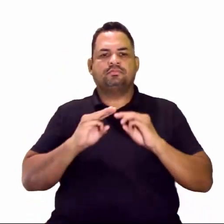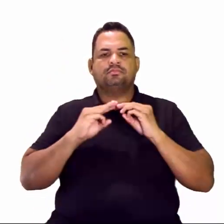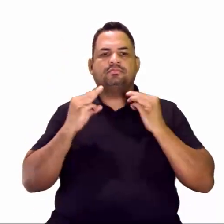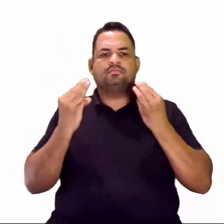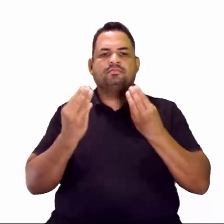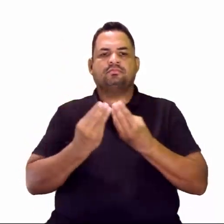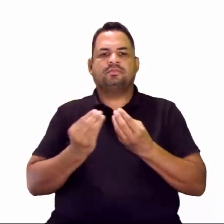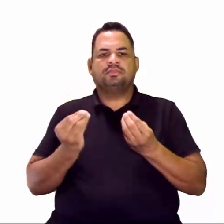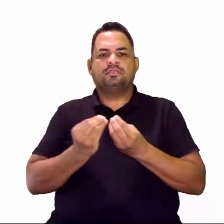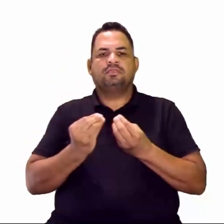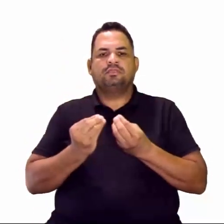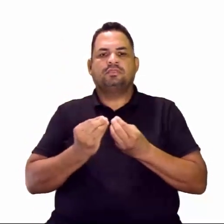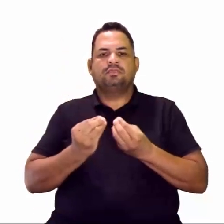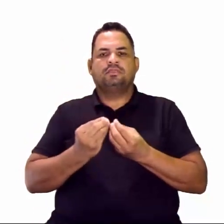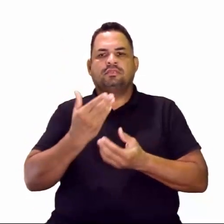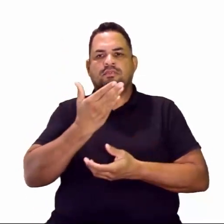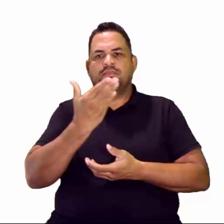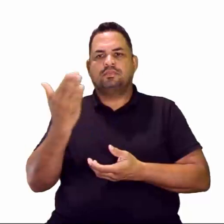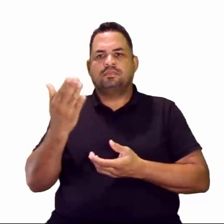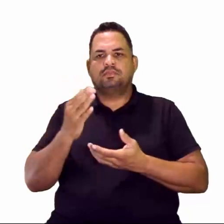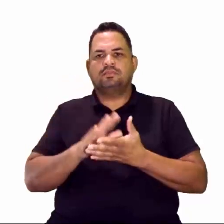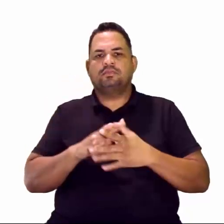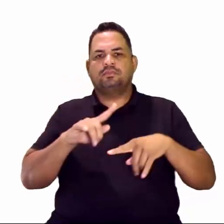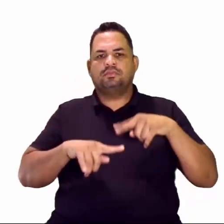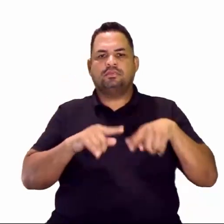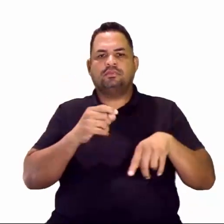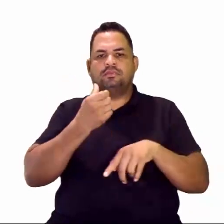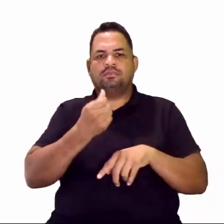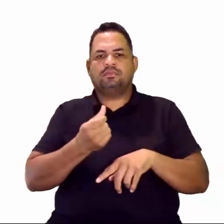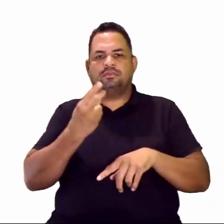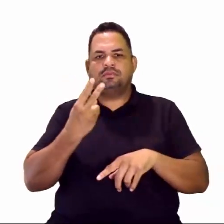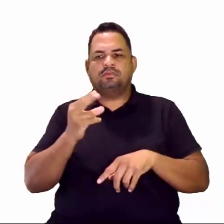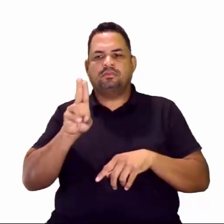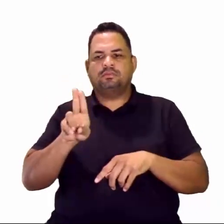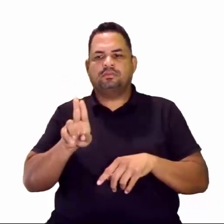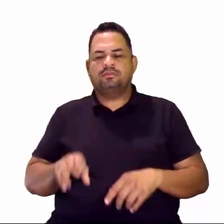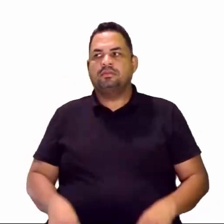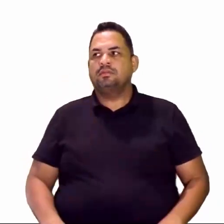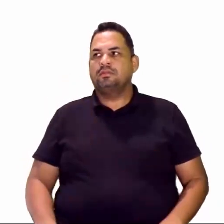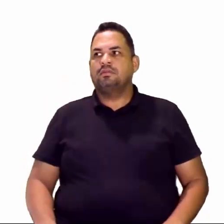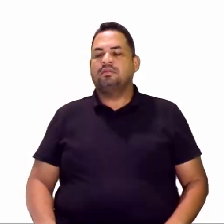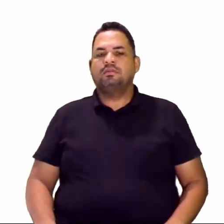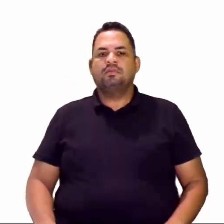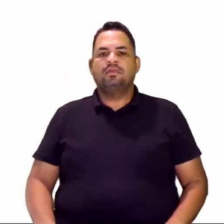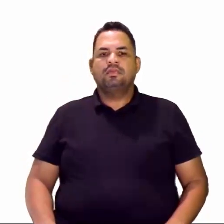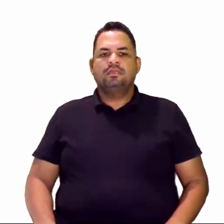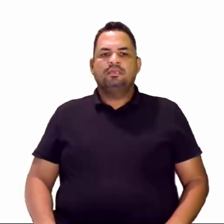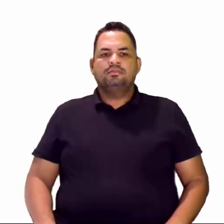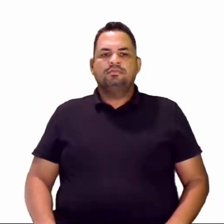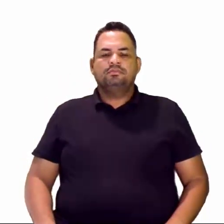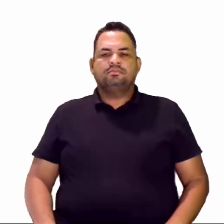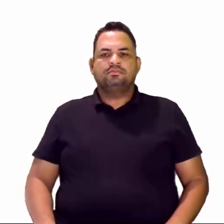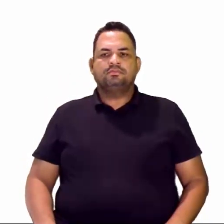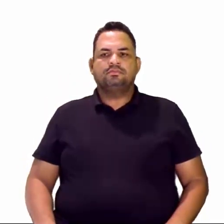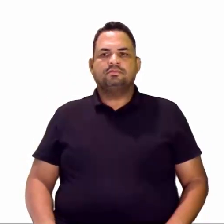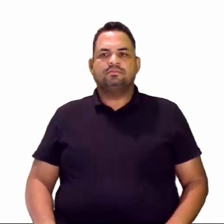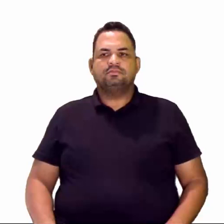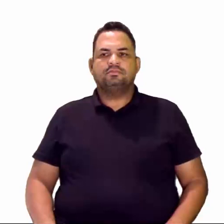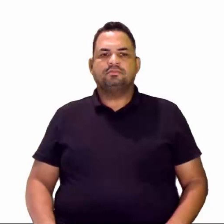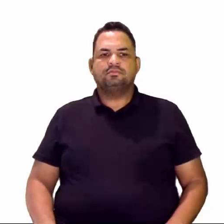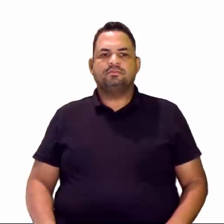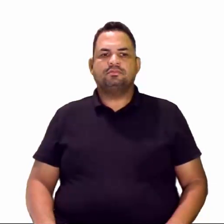massa molecular do etileno glicol é 62U, quer dizer, 62 unidades de massa